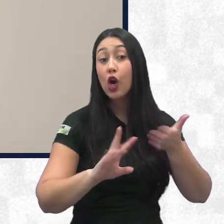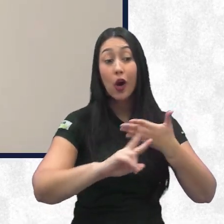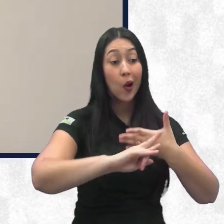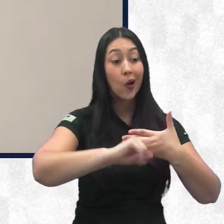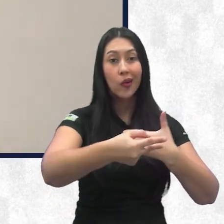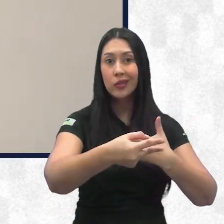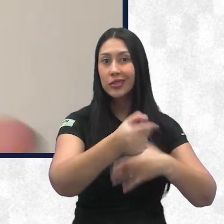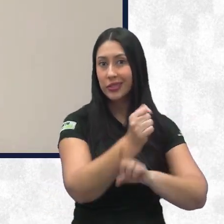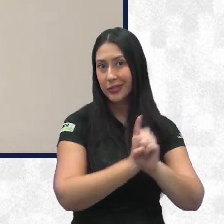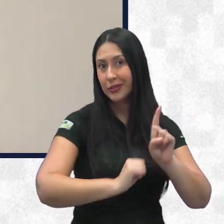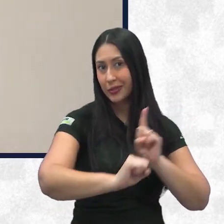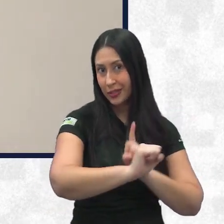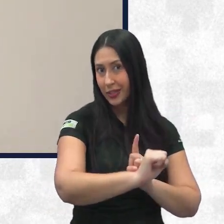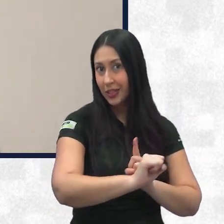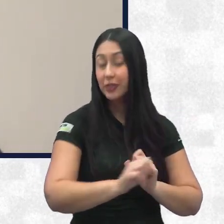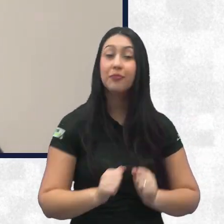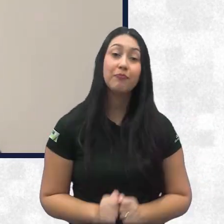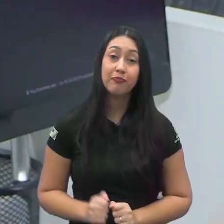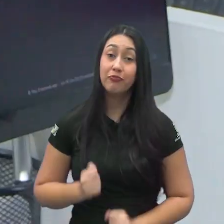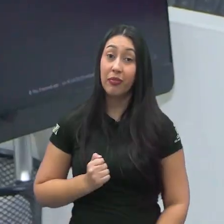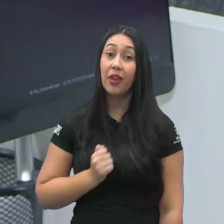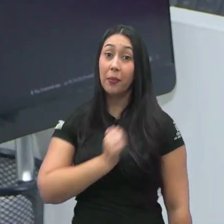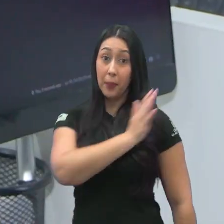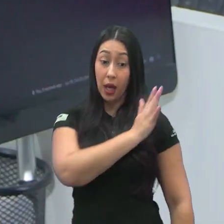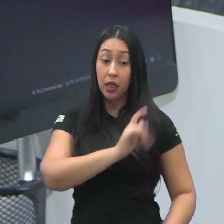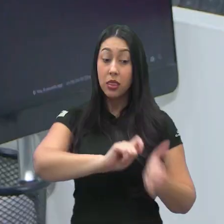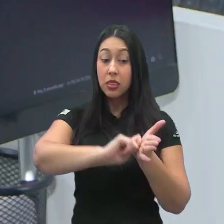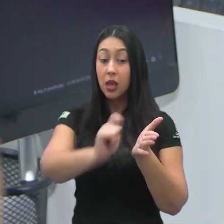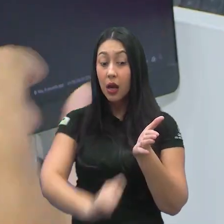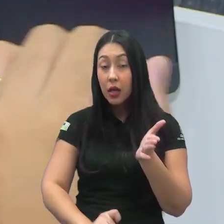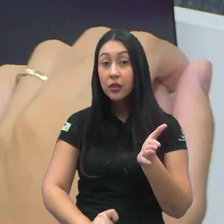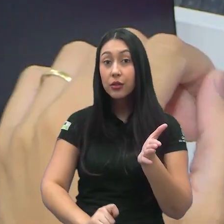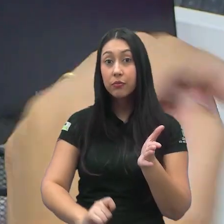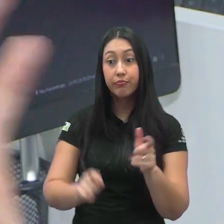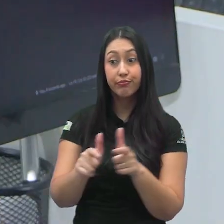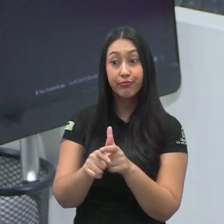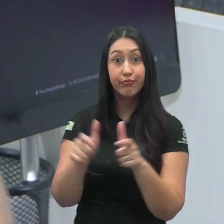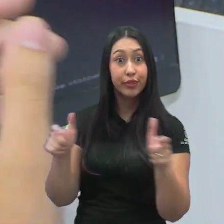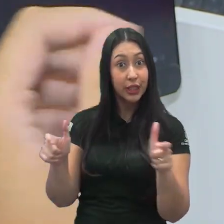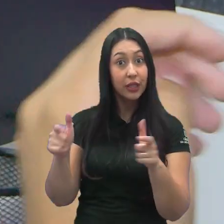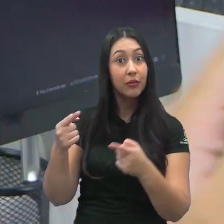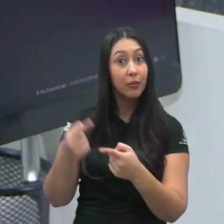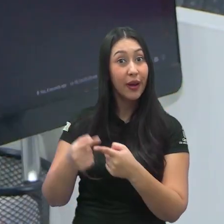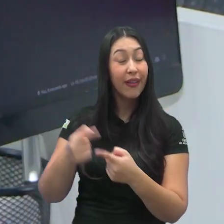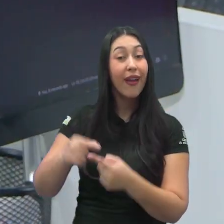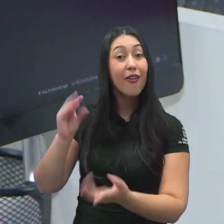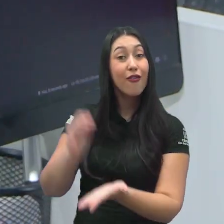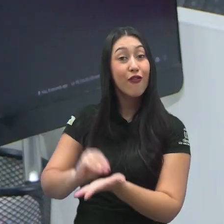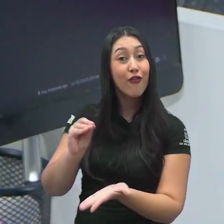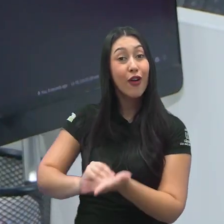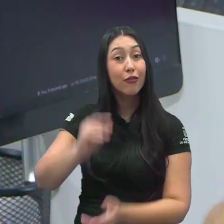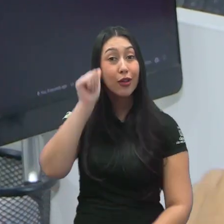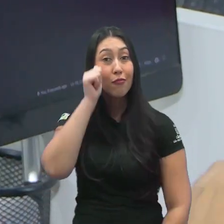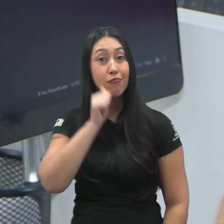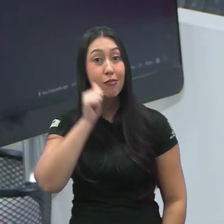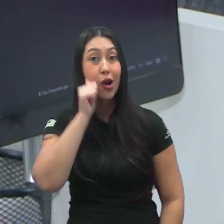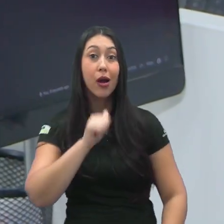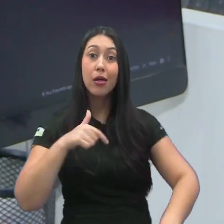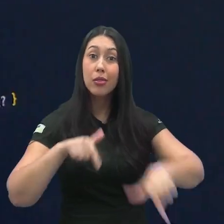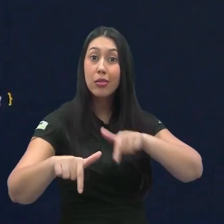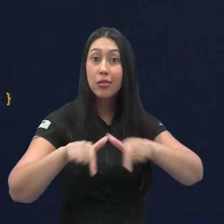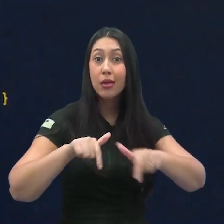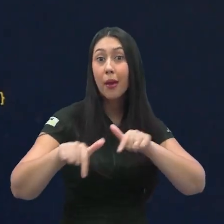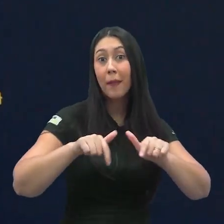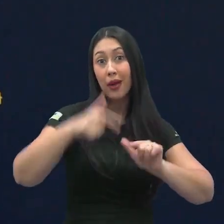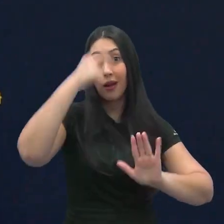um espelho do que a nossa sociedade é. A chamada discriminação algorítmica ganha força devido ao baixo número de